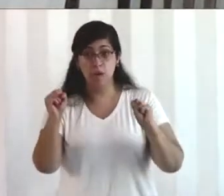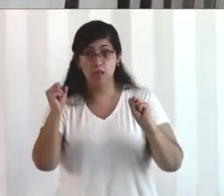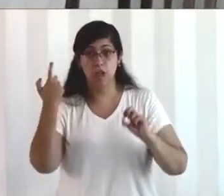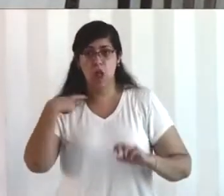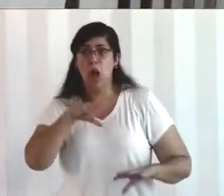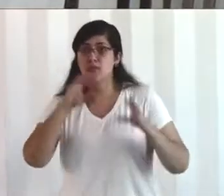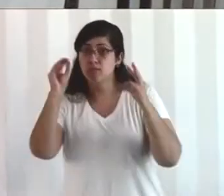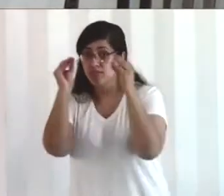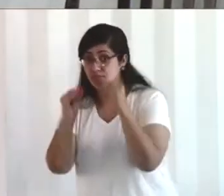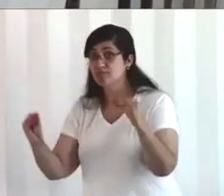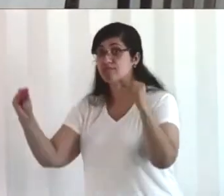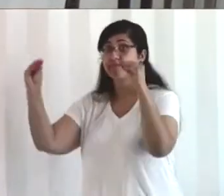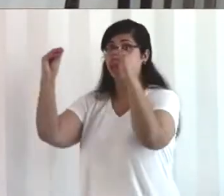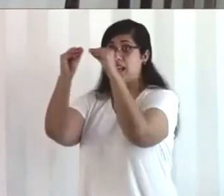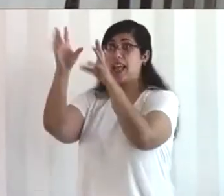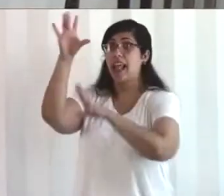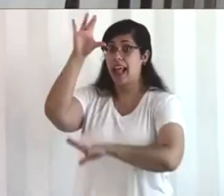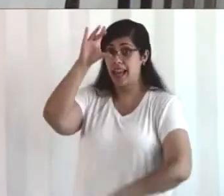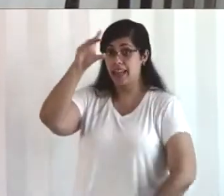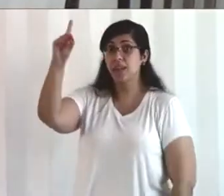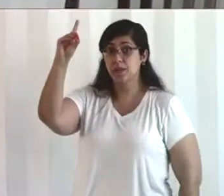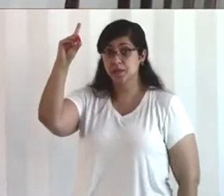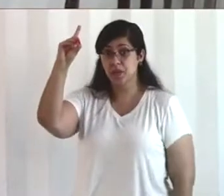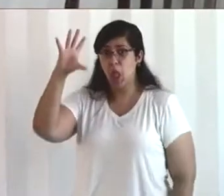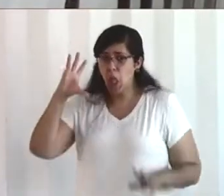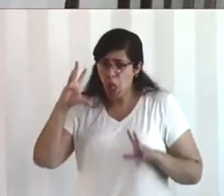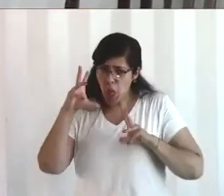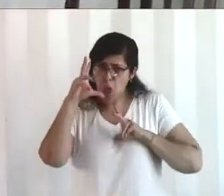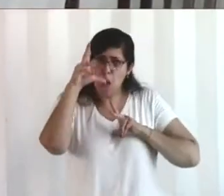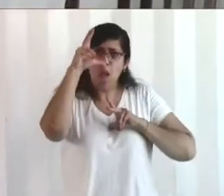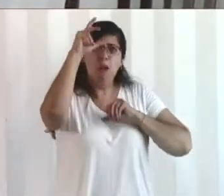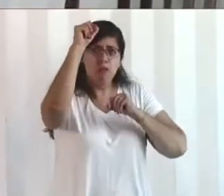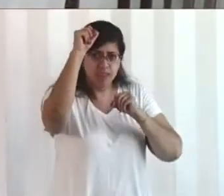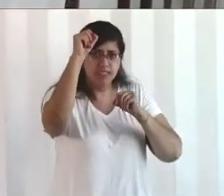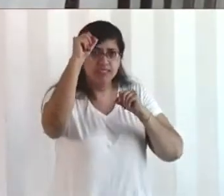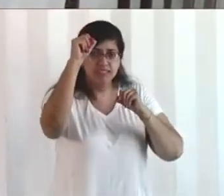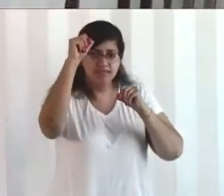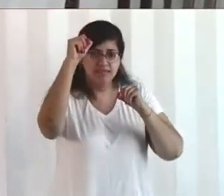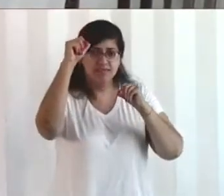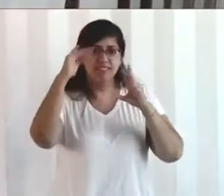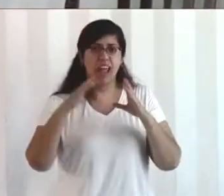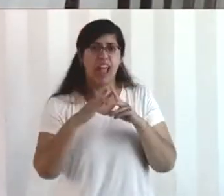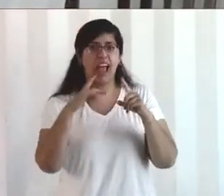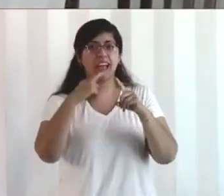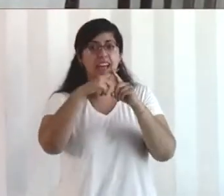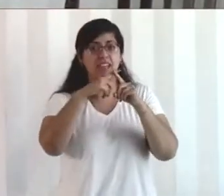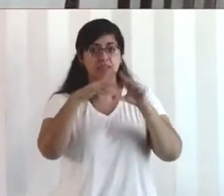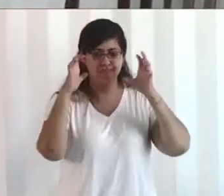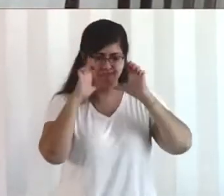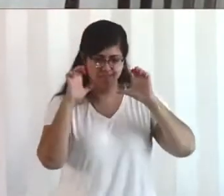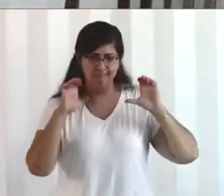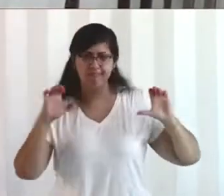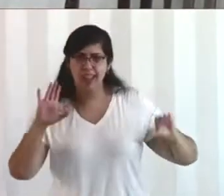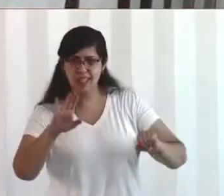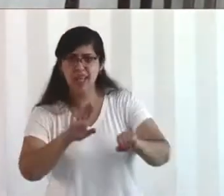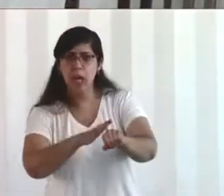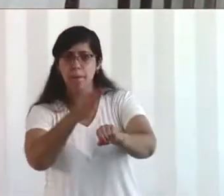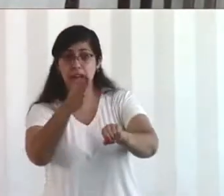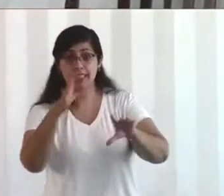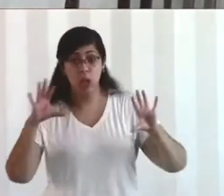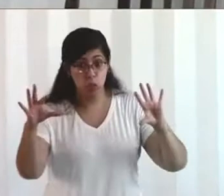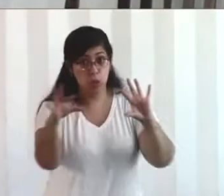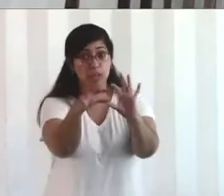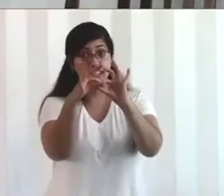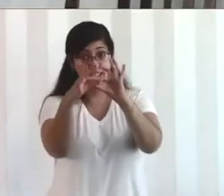esteja. Essa talvez seja a maior força de uma igreja para que ela possa plantar outras igrejas. Estar unida no